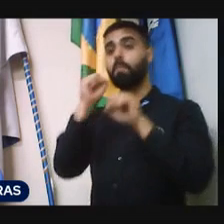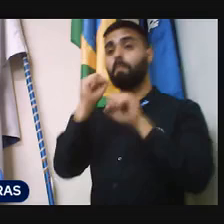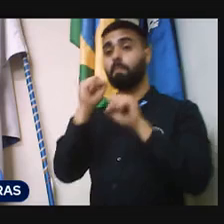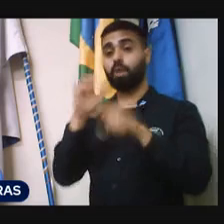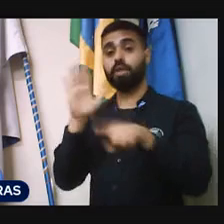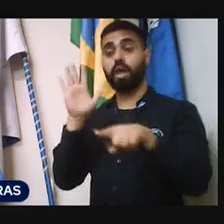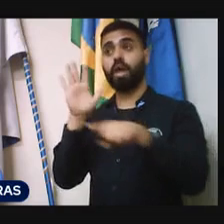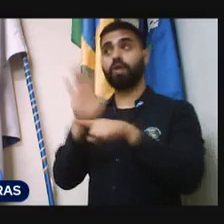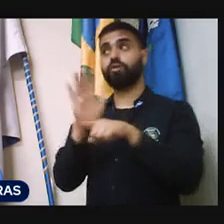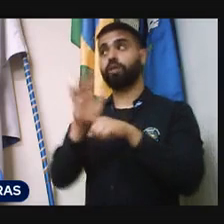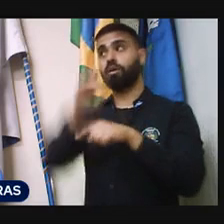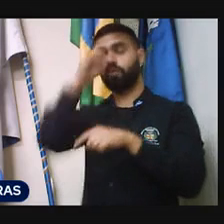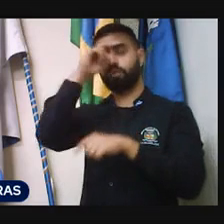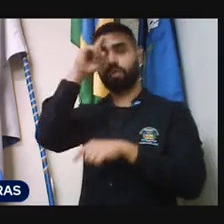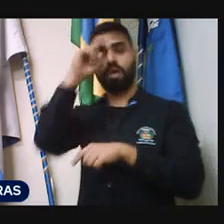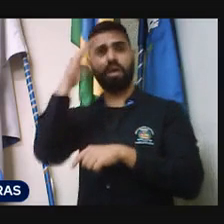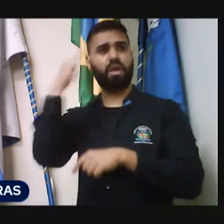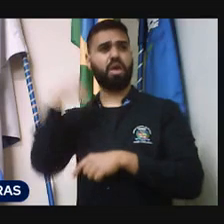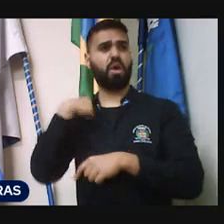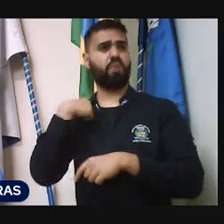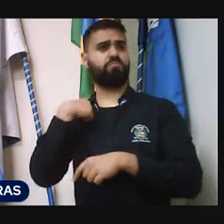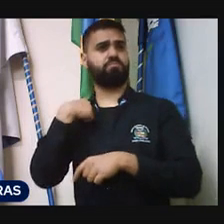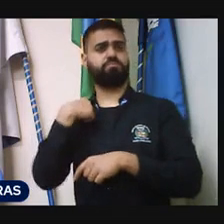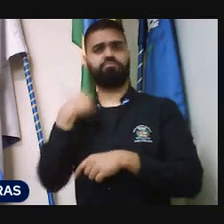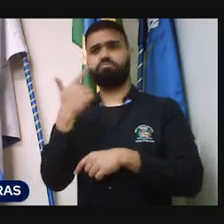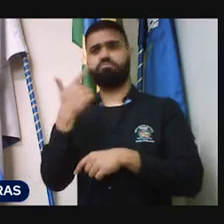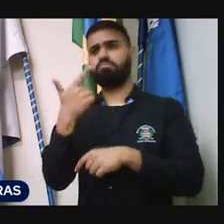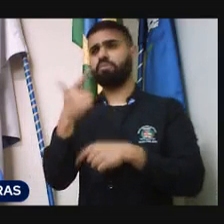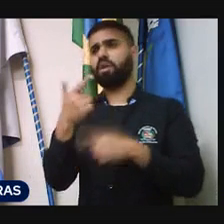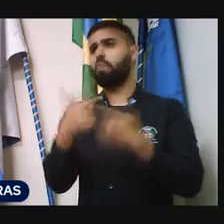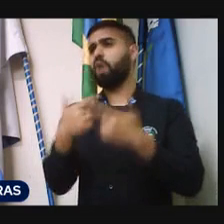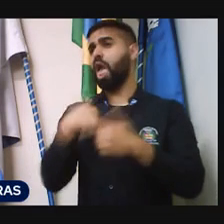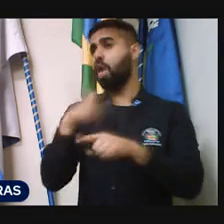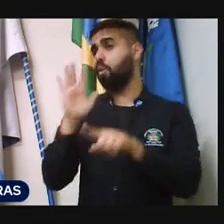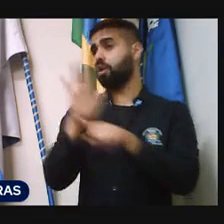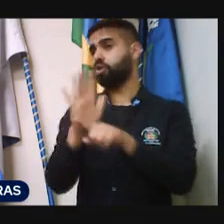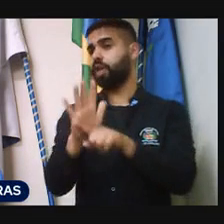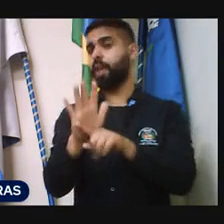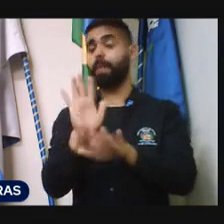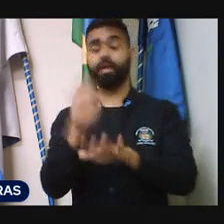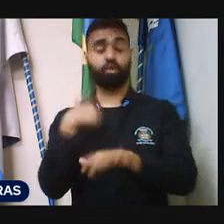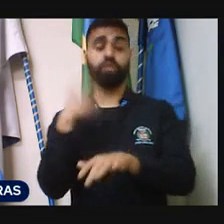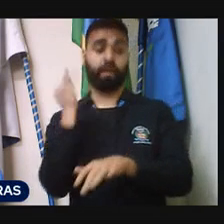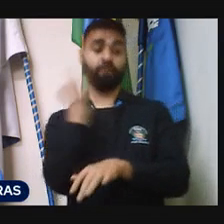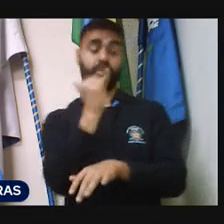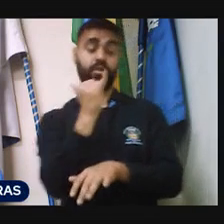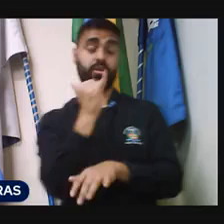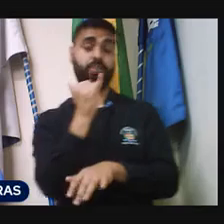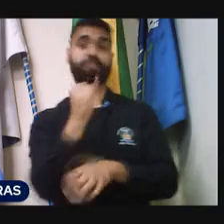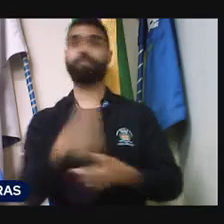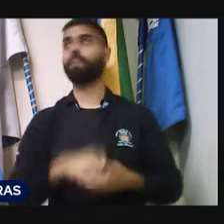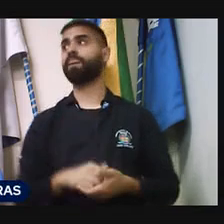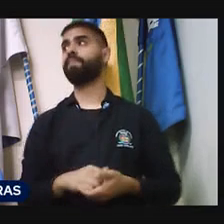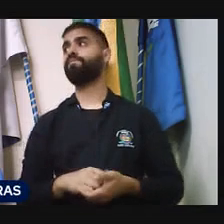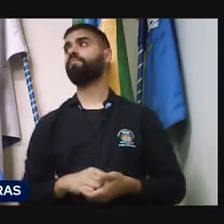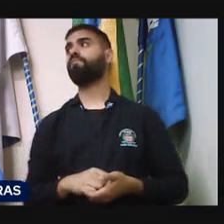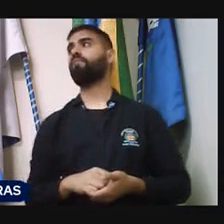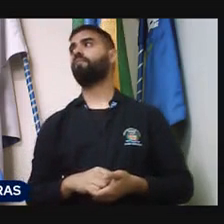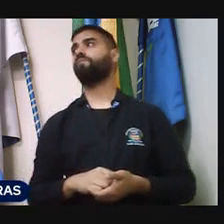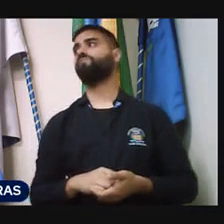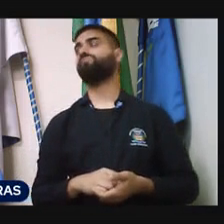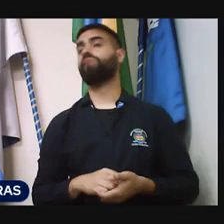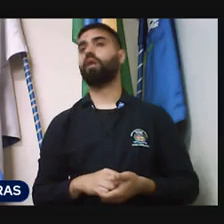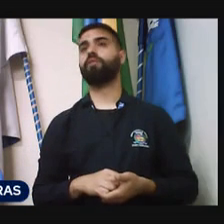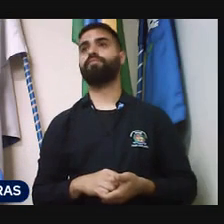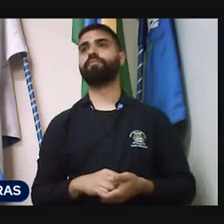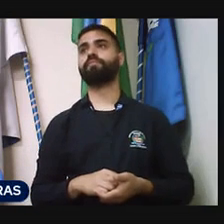ajudar o hospital eu não vejo porque eu não ajudar só que eu já disse o senhor uma coisa eu eu sou muito assim